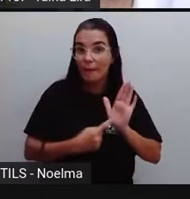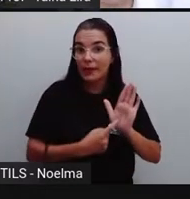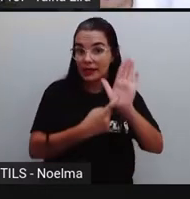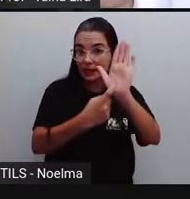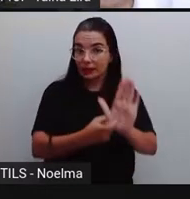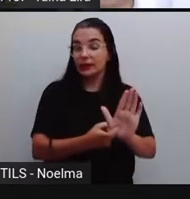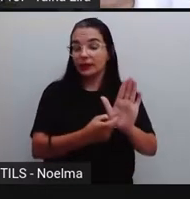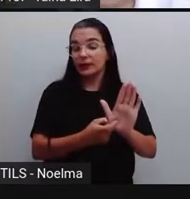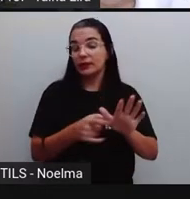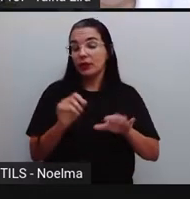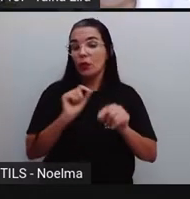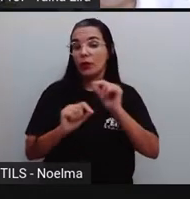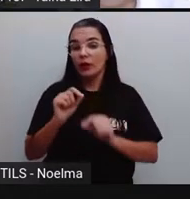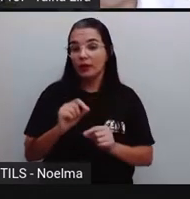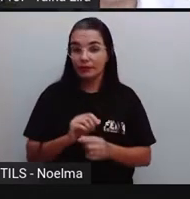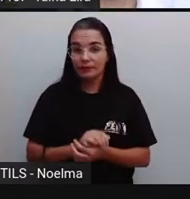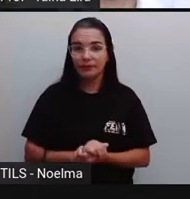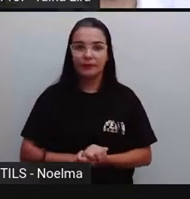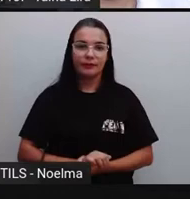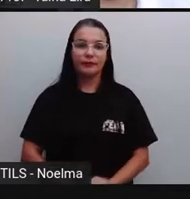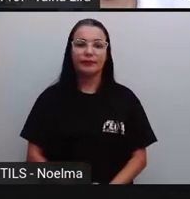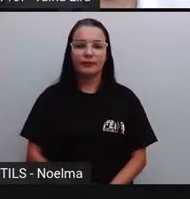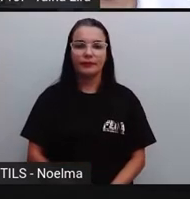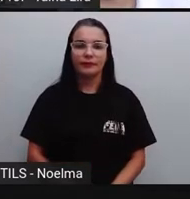adquirir esse produto, tá bom?